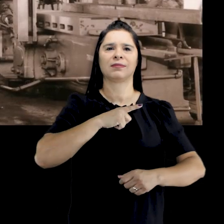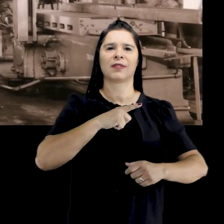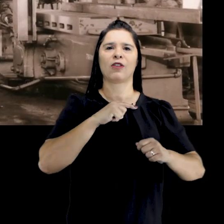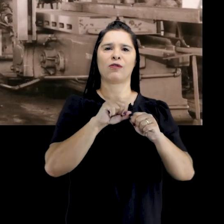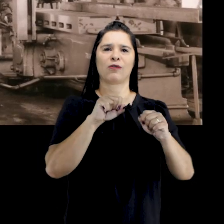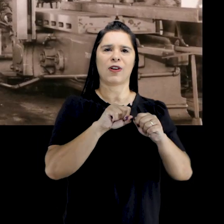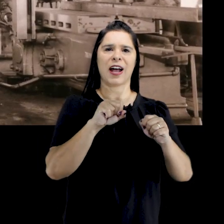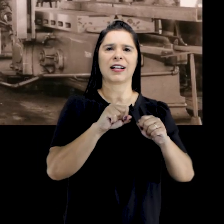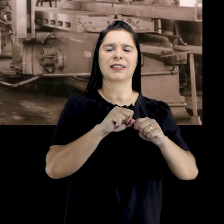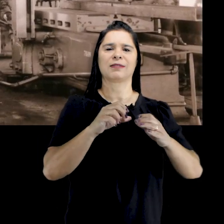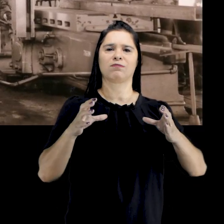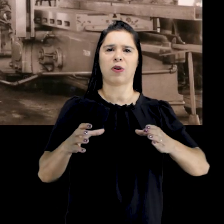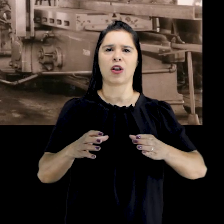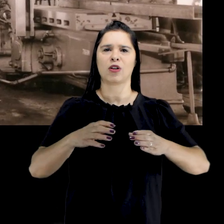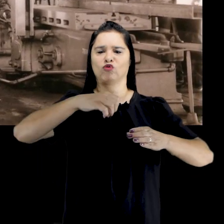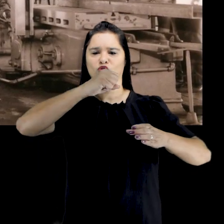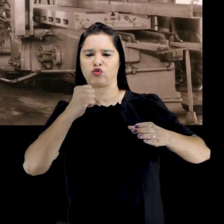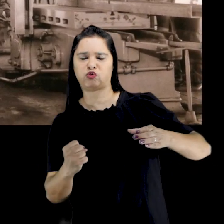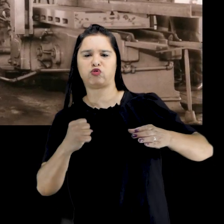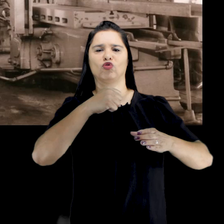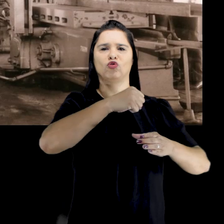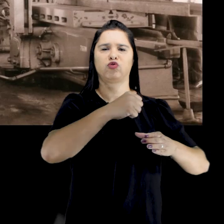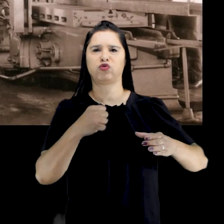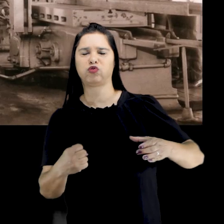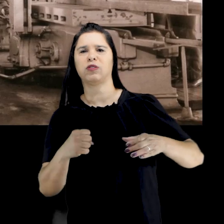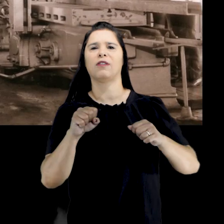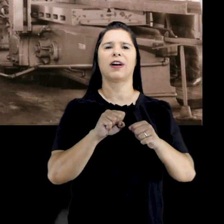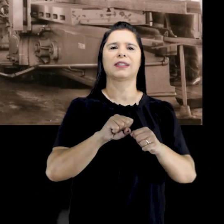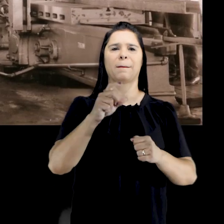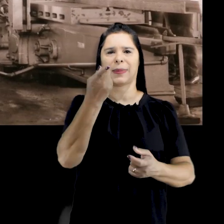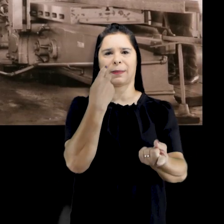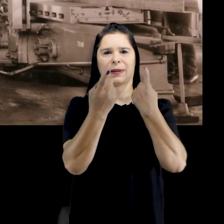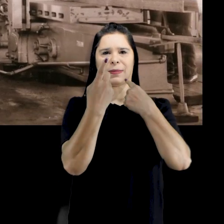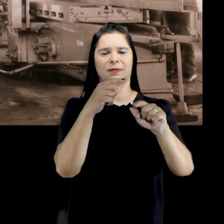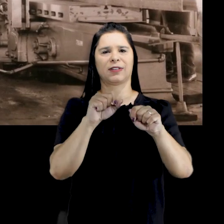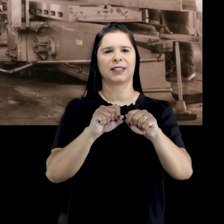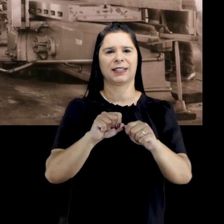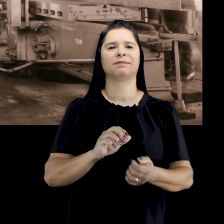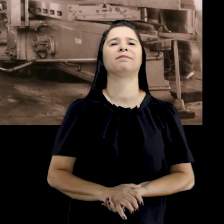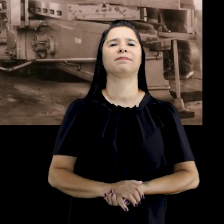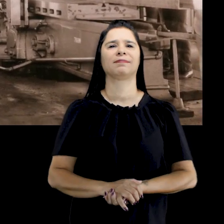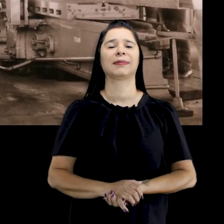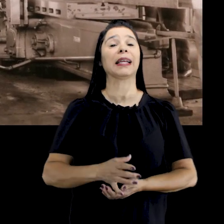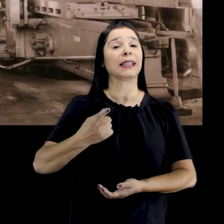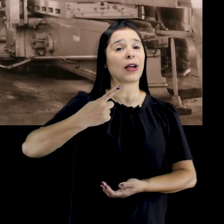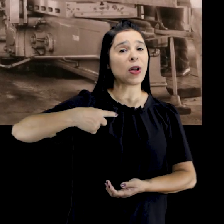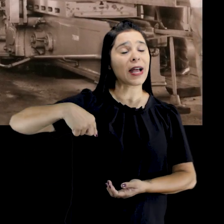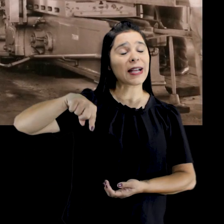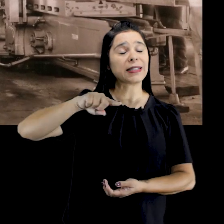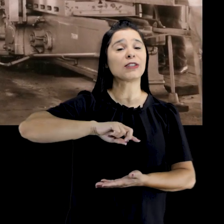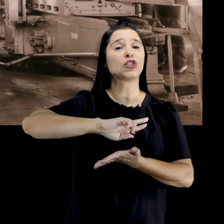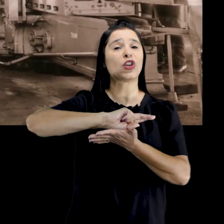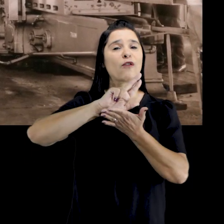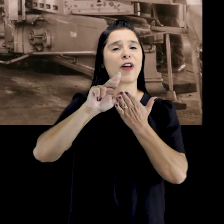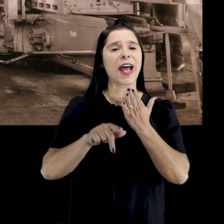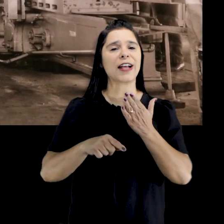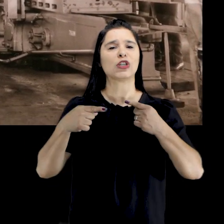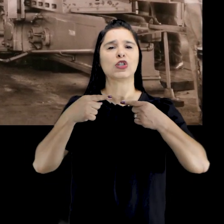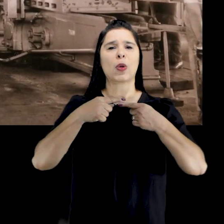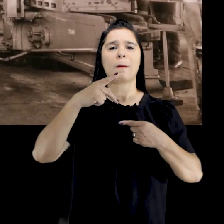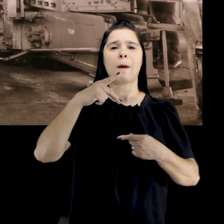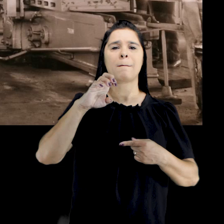assim, faz isso aqui, faz aquilo, e peças para diversos tipos de peças. Todo tipo de peça é feita